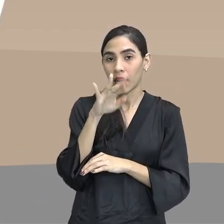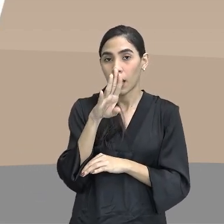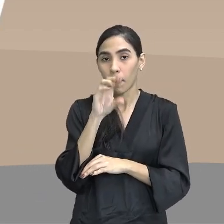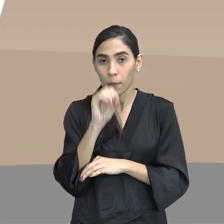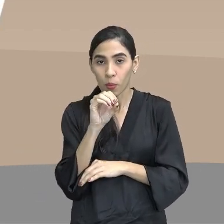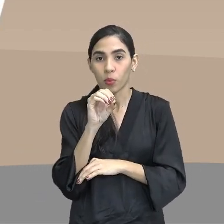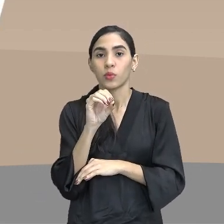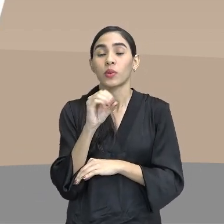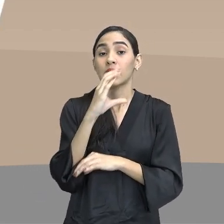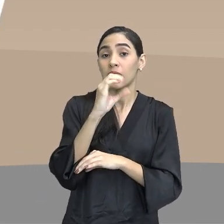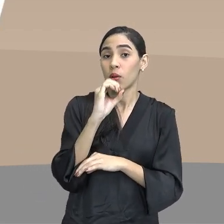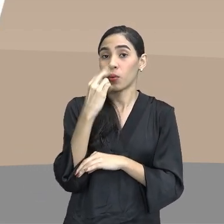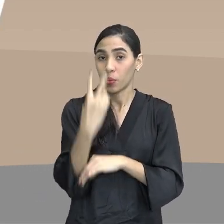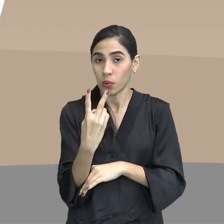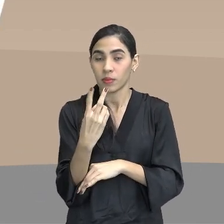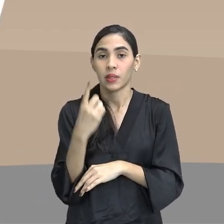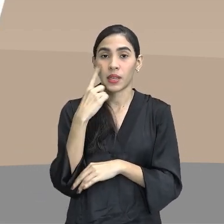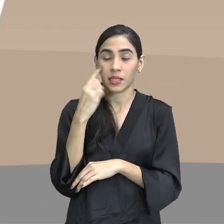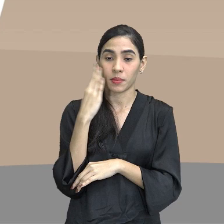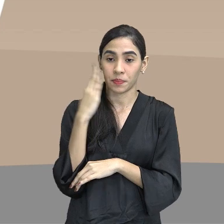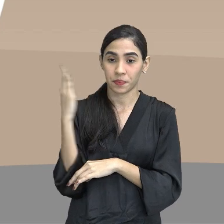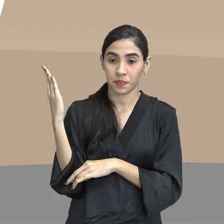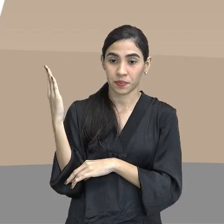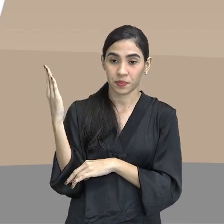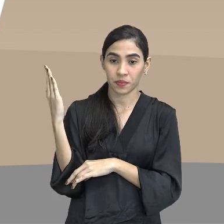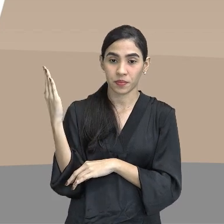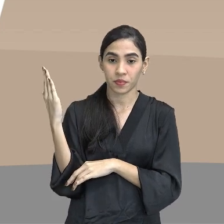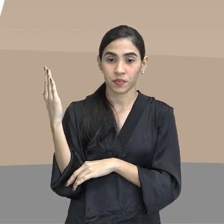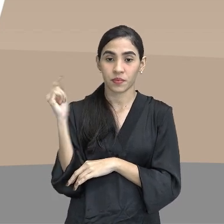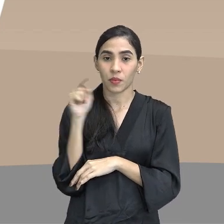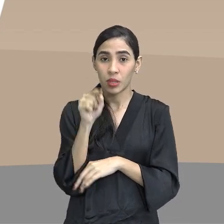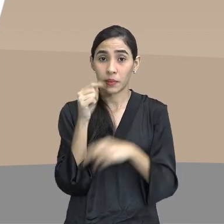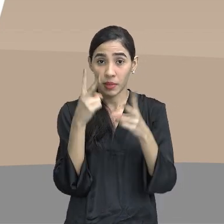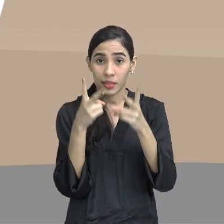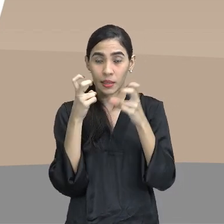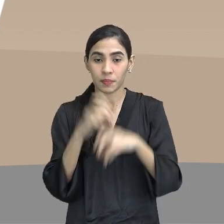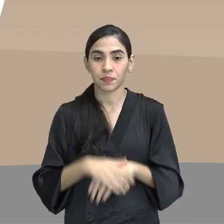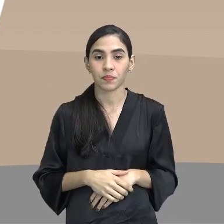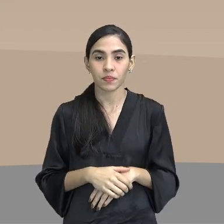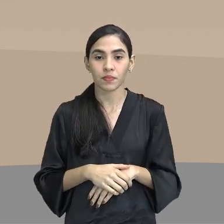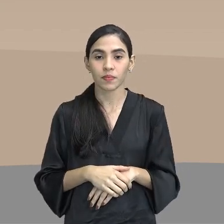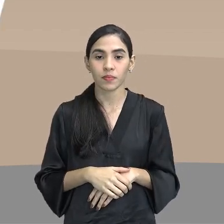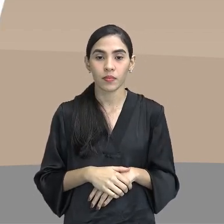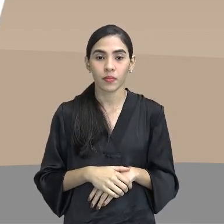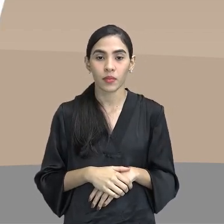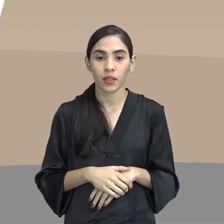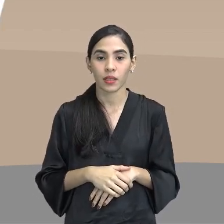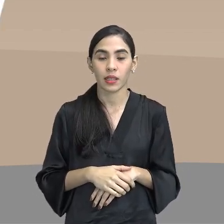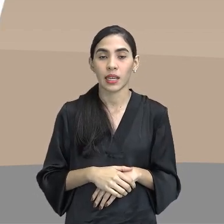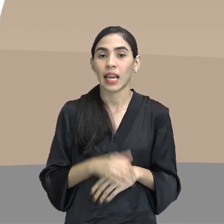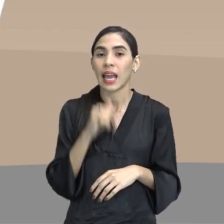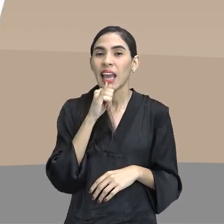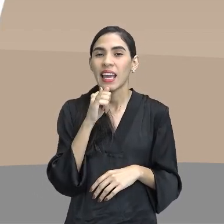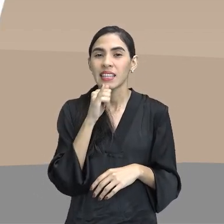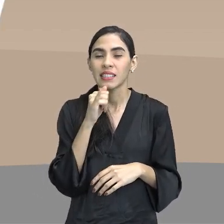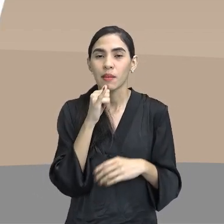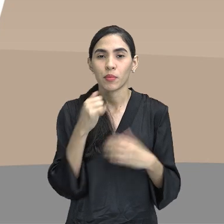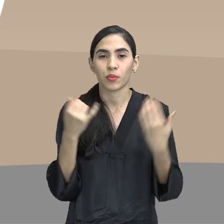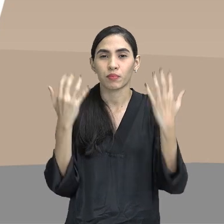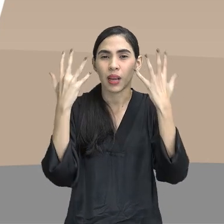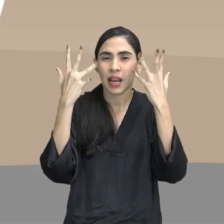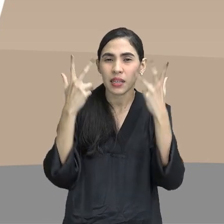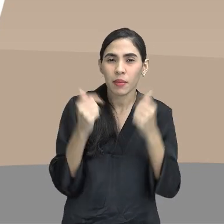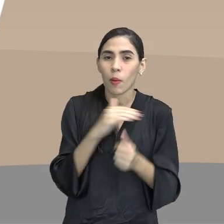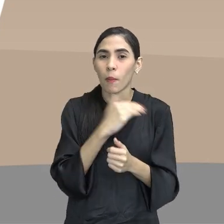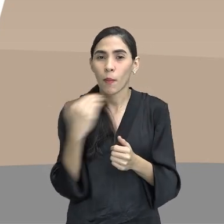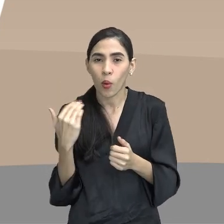como CO2. Então, olha só, observa aí nesse esquema com a gente. Você está vendo ali no meio, a gente tem ali organismos mortos, né? Por exemplo, ali a gente tem